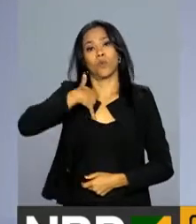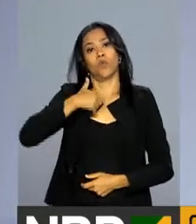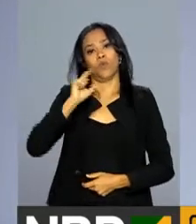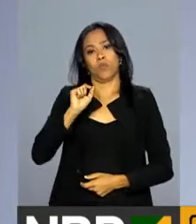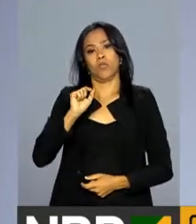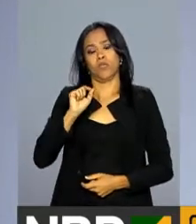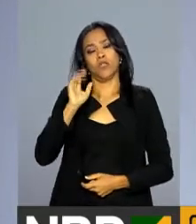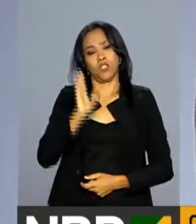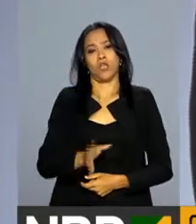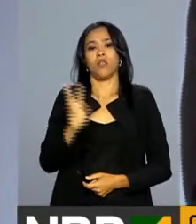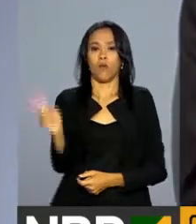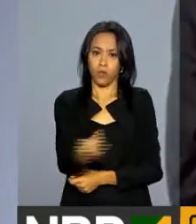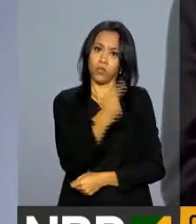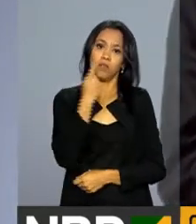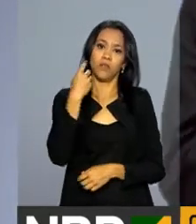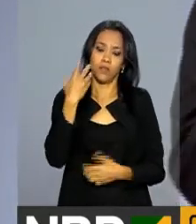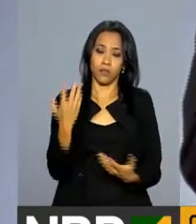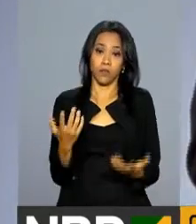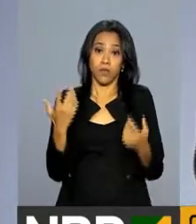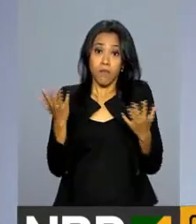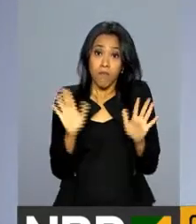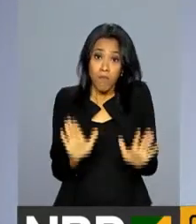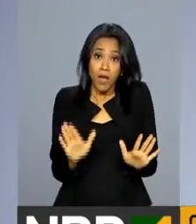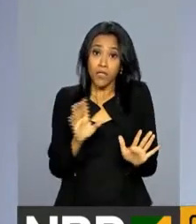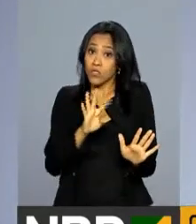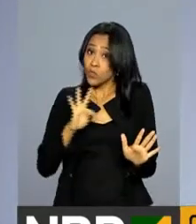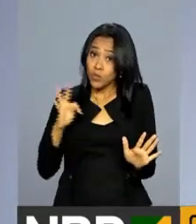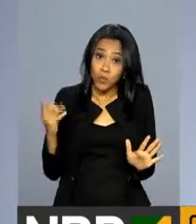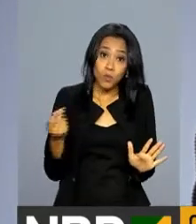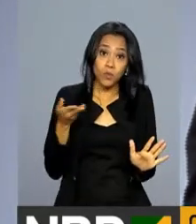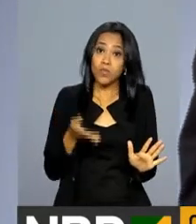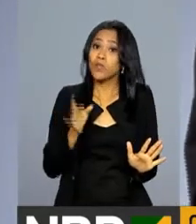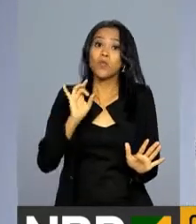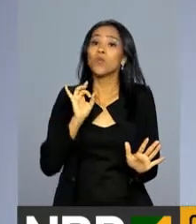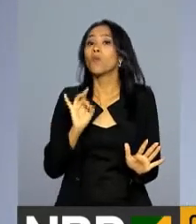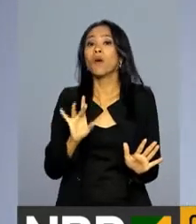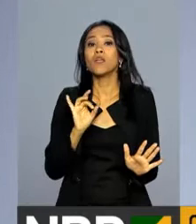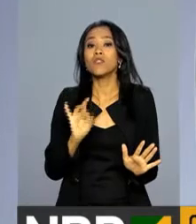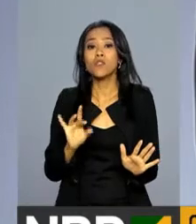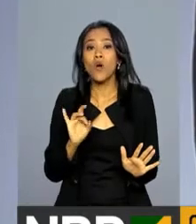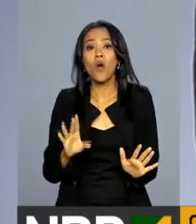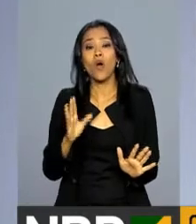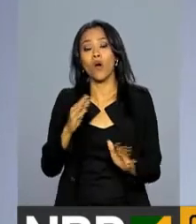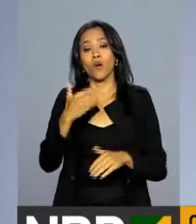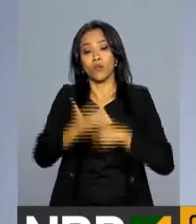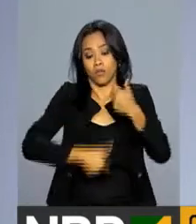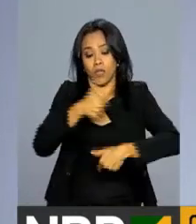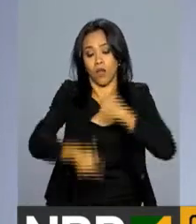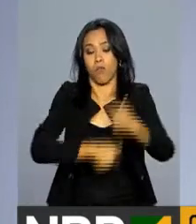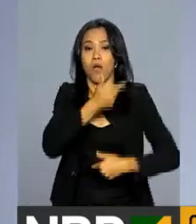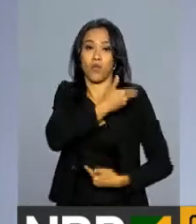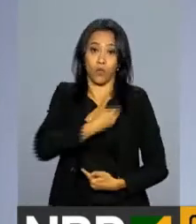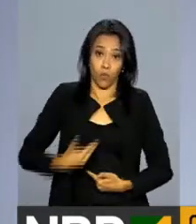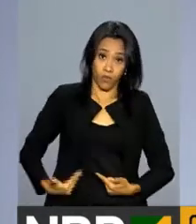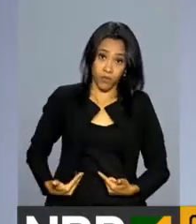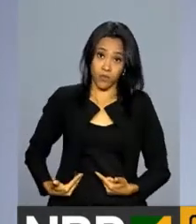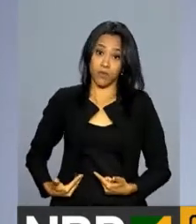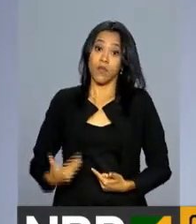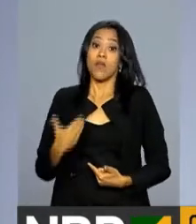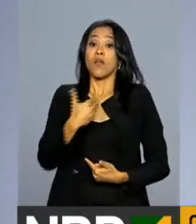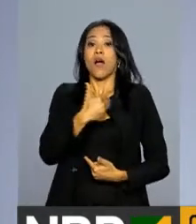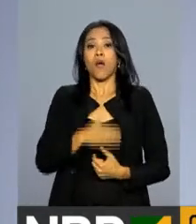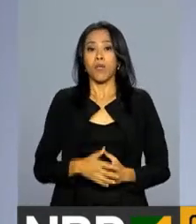no nosso país mas isso tudo se deve não é apenas a ação do governo não até acho que é menos a ação do